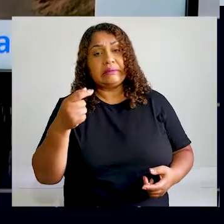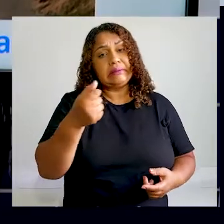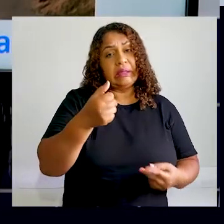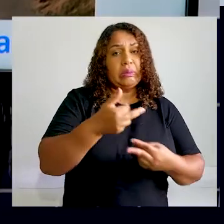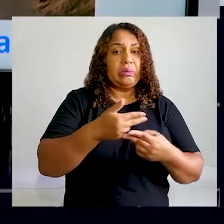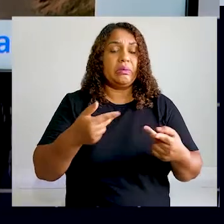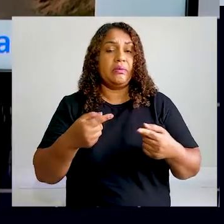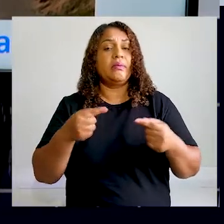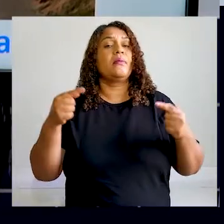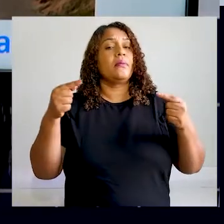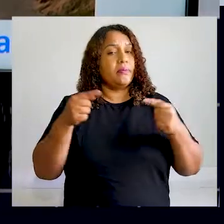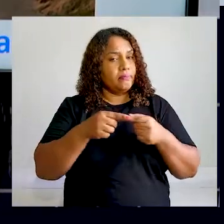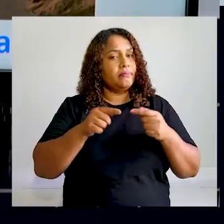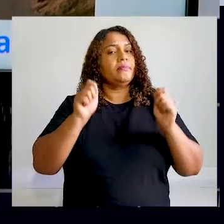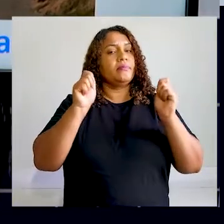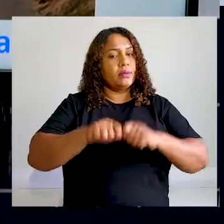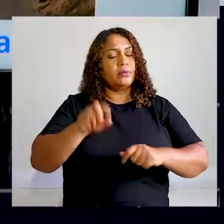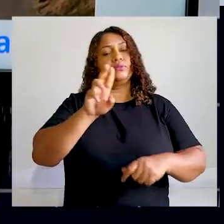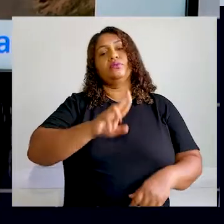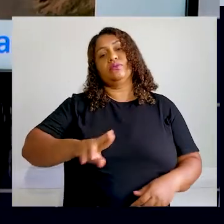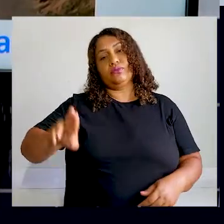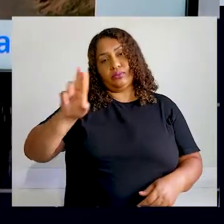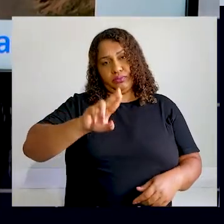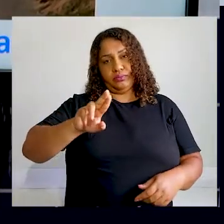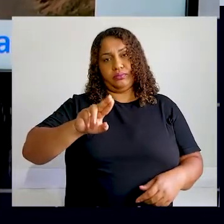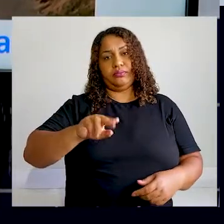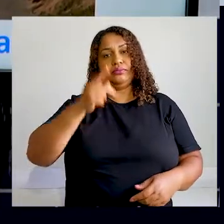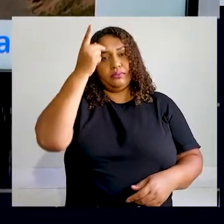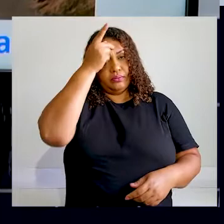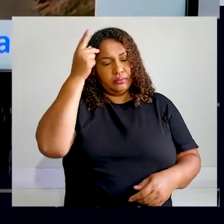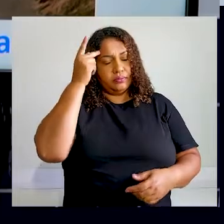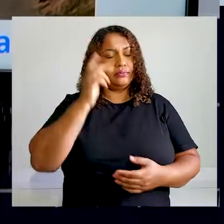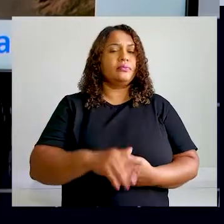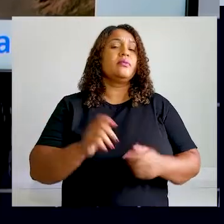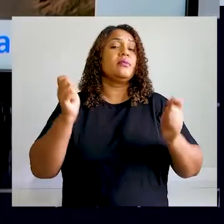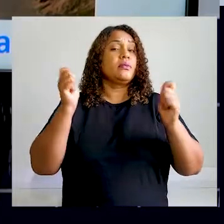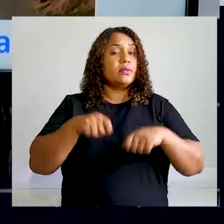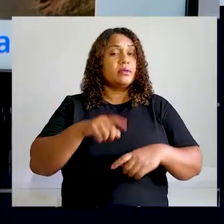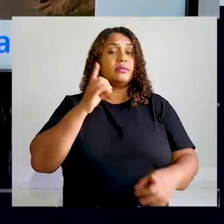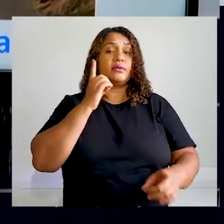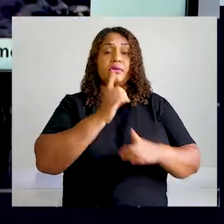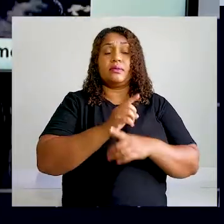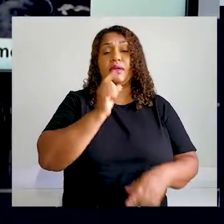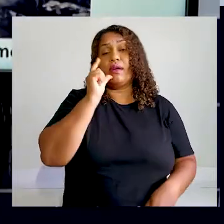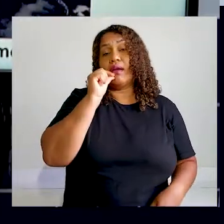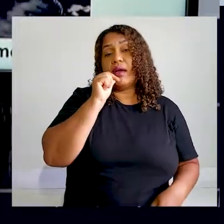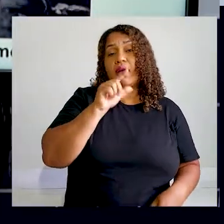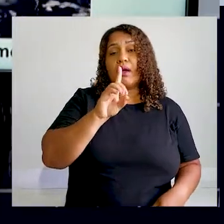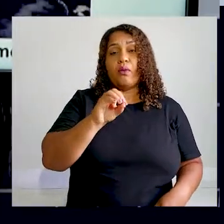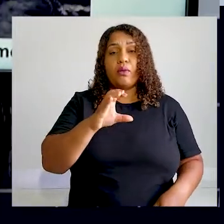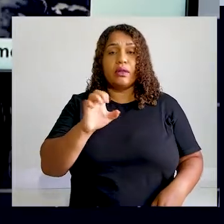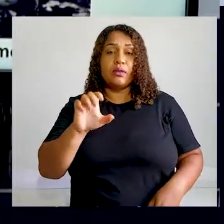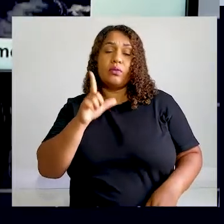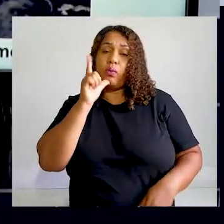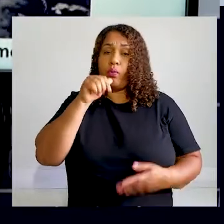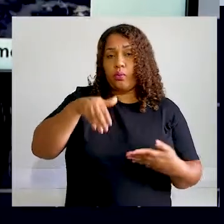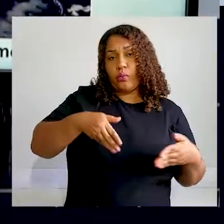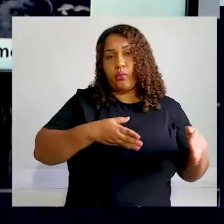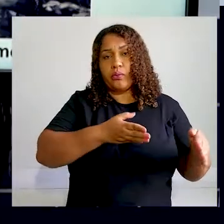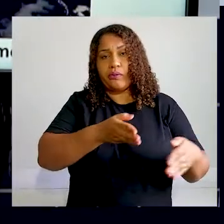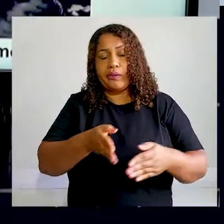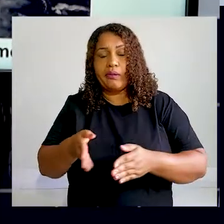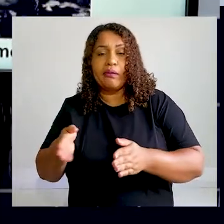de minerais, sendo apropriada para o consumo humano. Podemos encontrar água doce nos